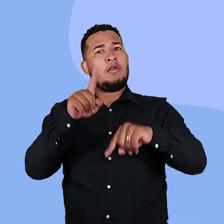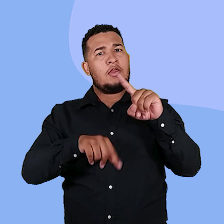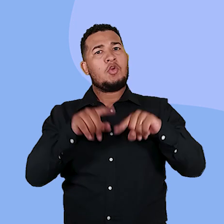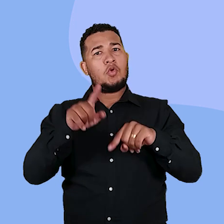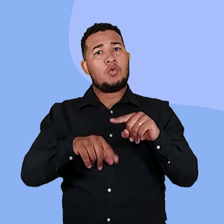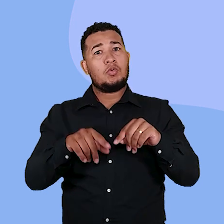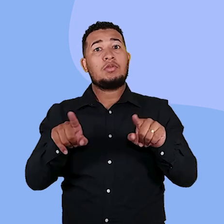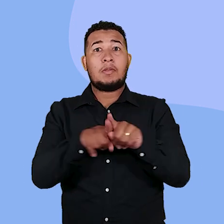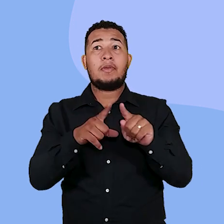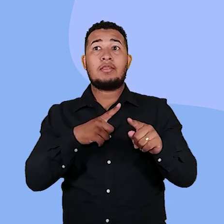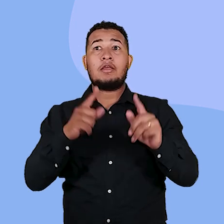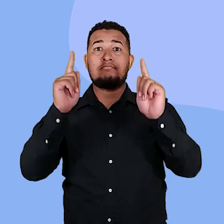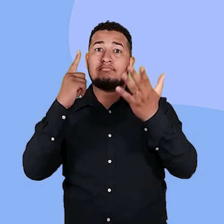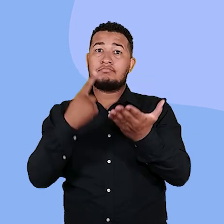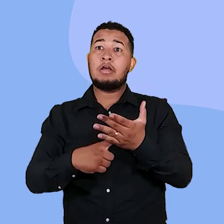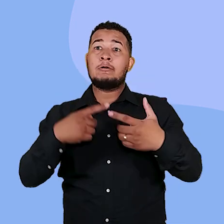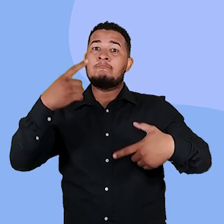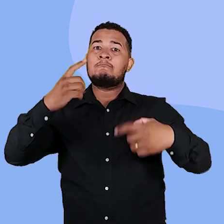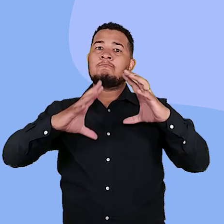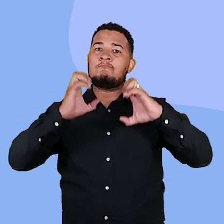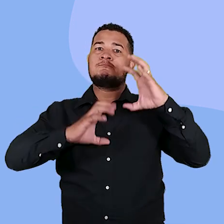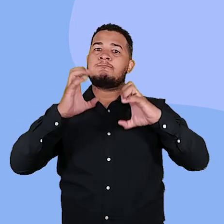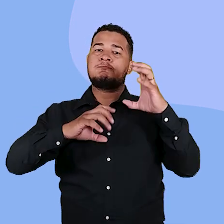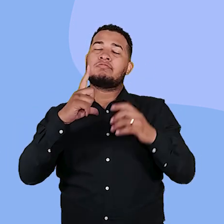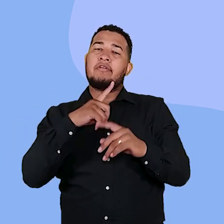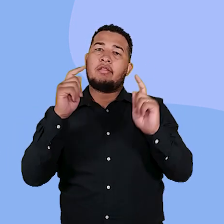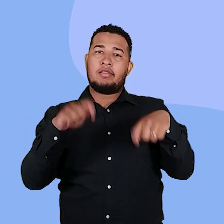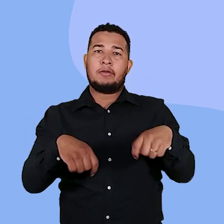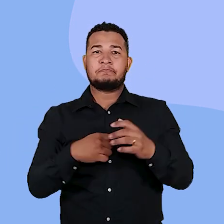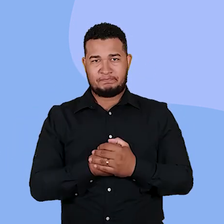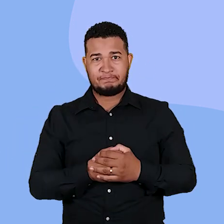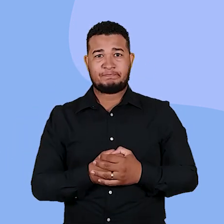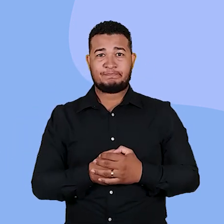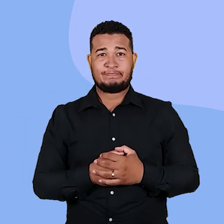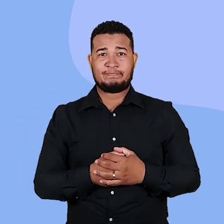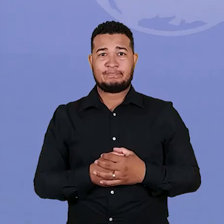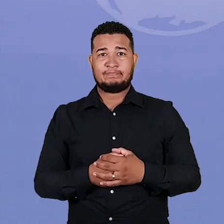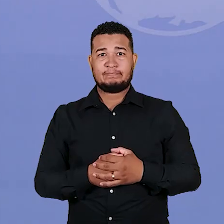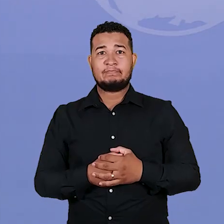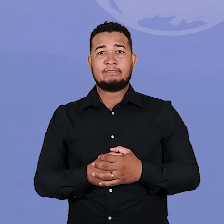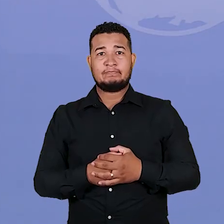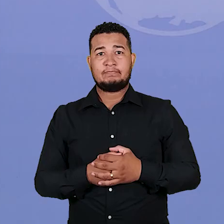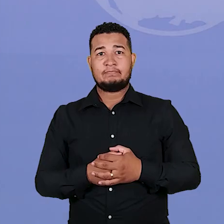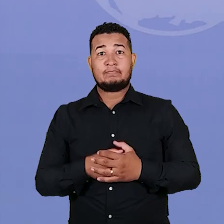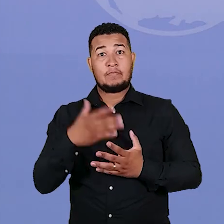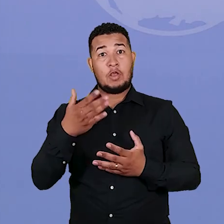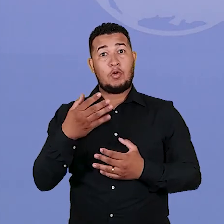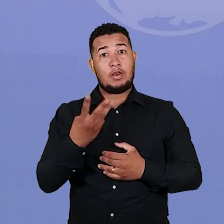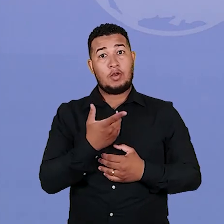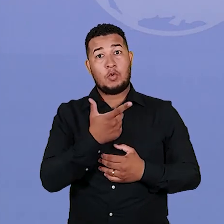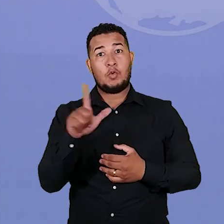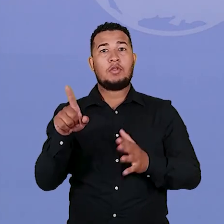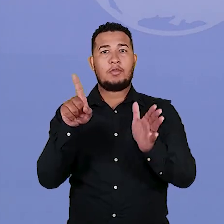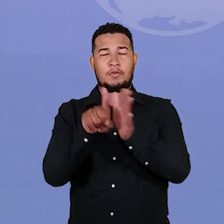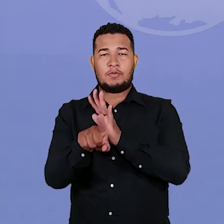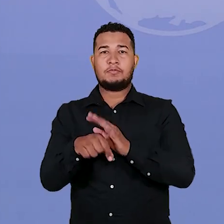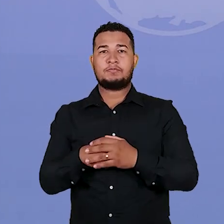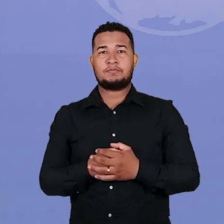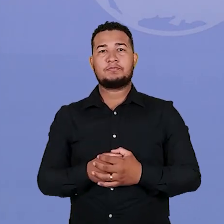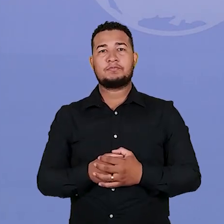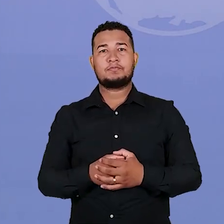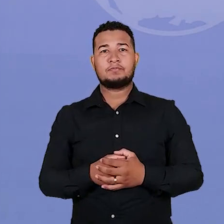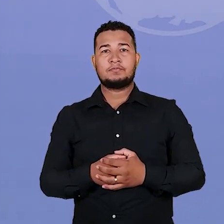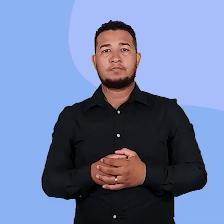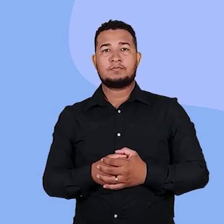disputa por recursos e, consequentemente, estabeleça-se uma competição interespecífica, tá bom? Vamos agora para uma outra